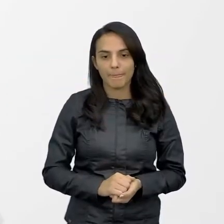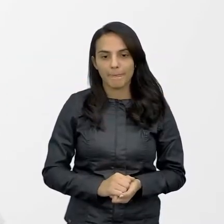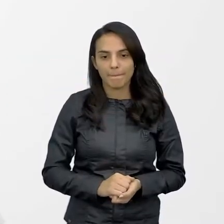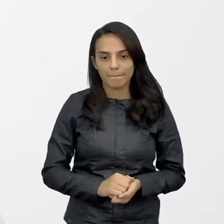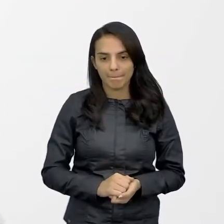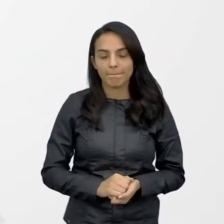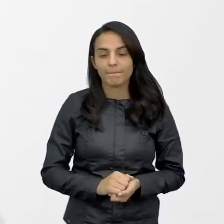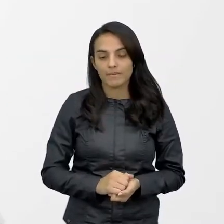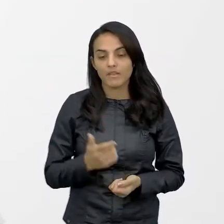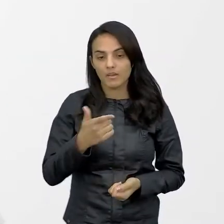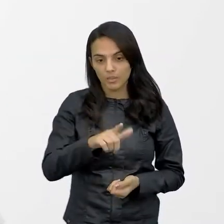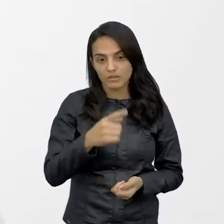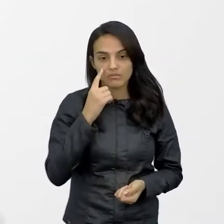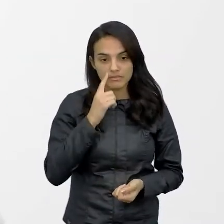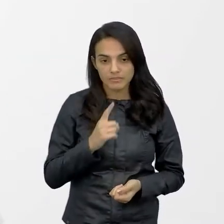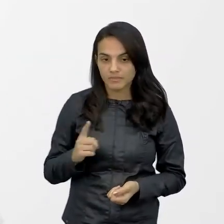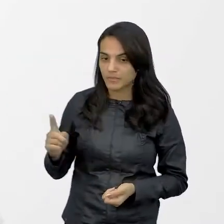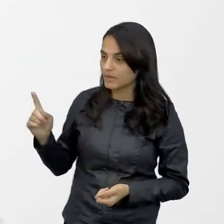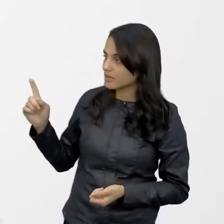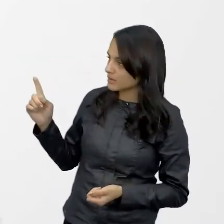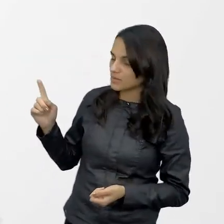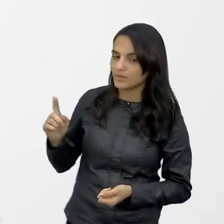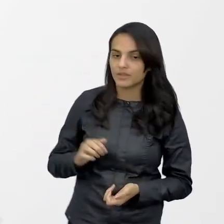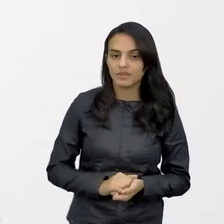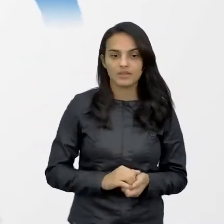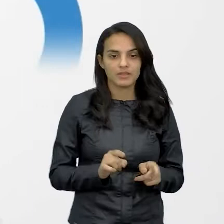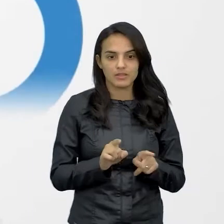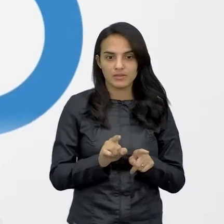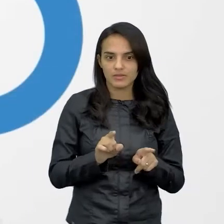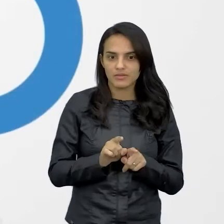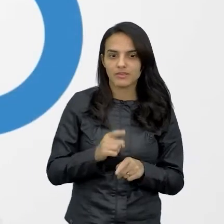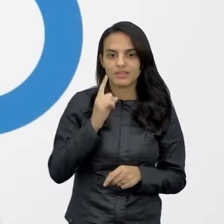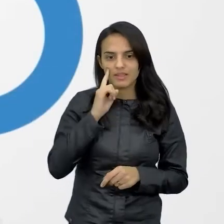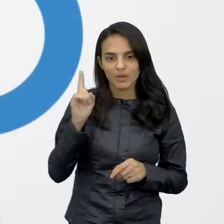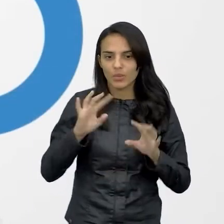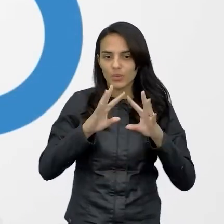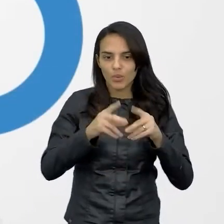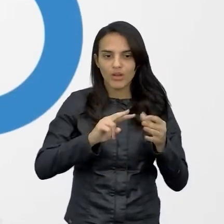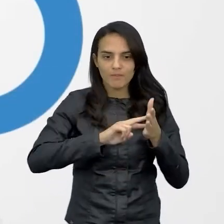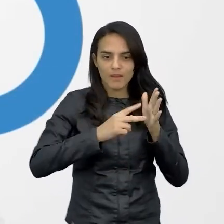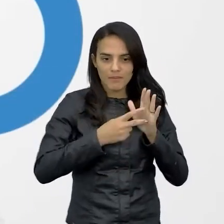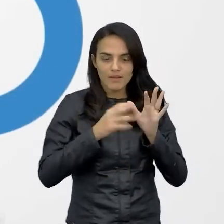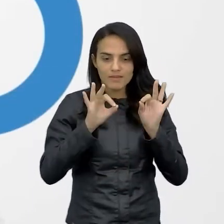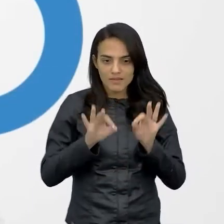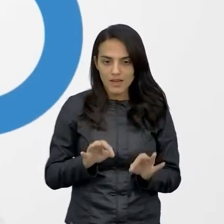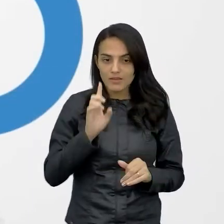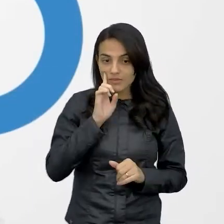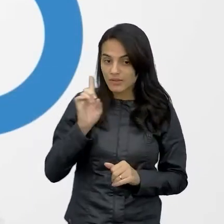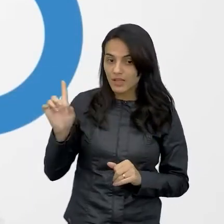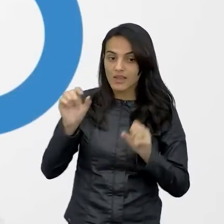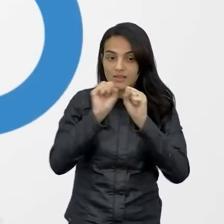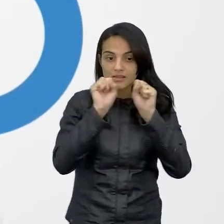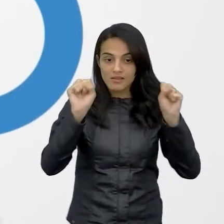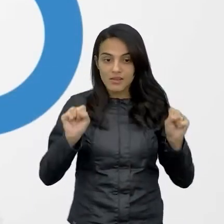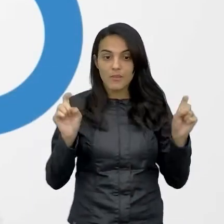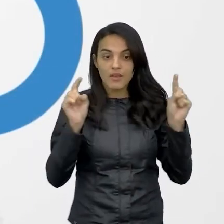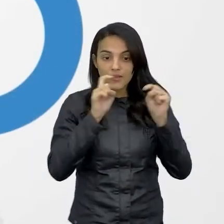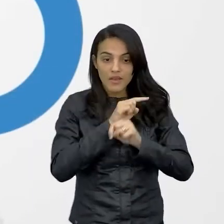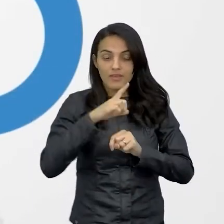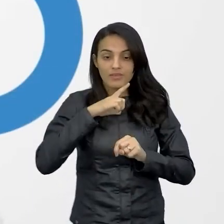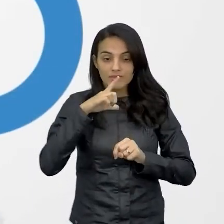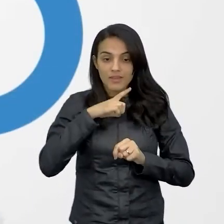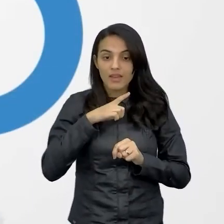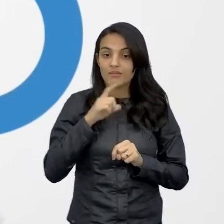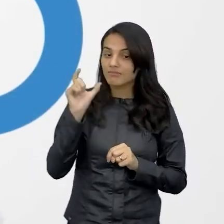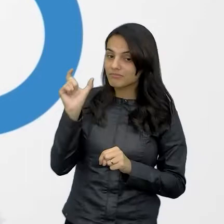Em seguida, temos a não linearidade. Quase todas as definições bem formuladas para sistemas complexos envolvem o